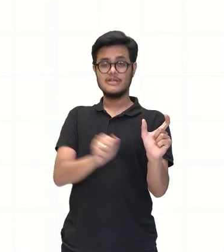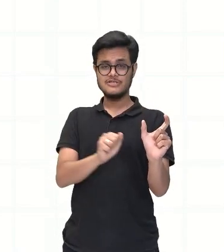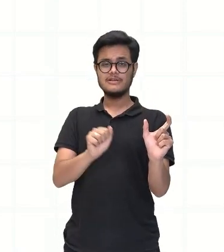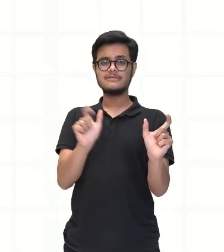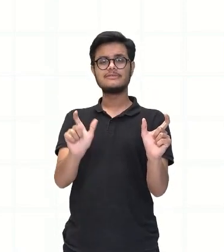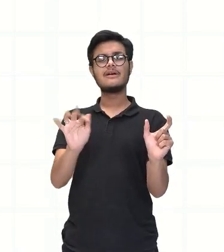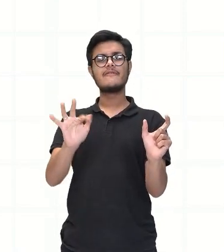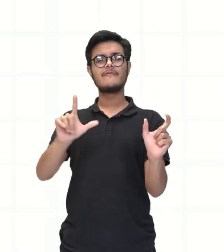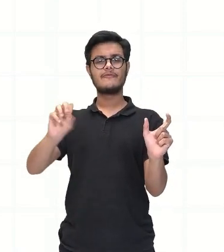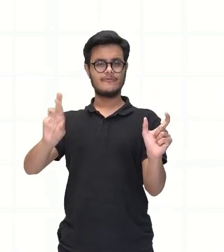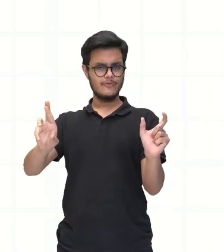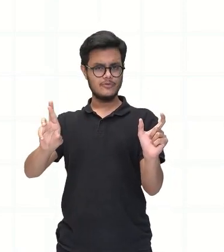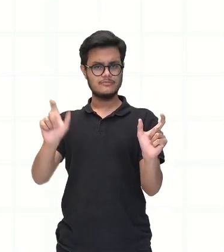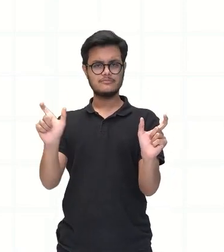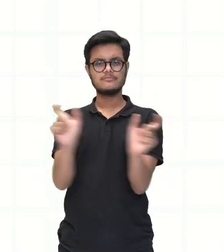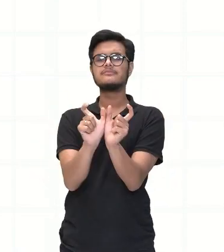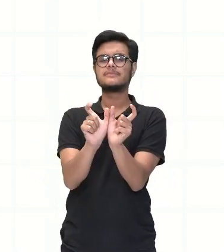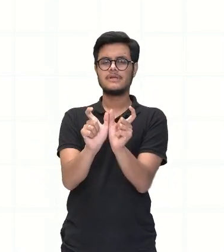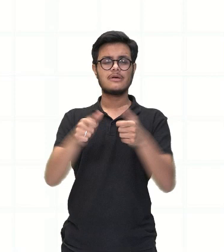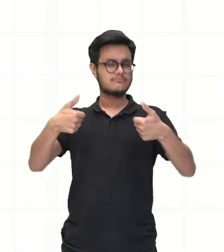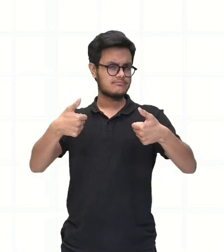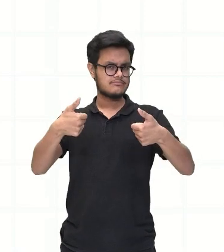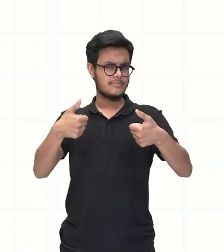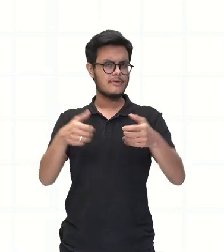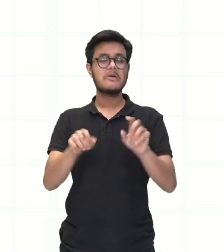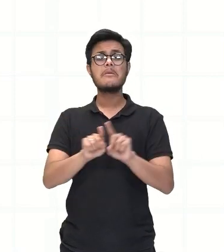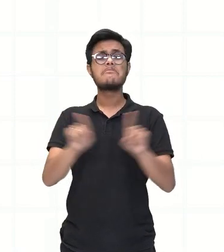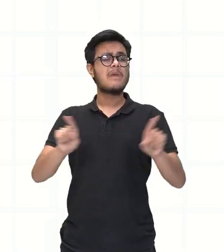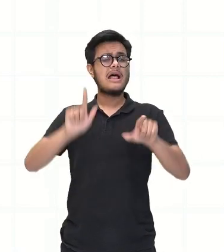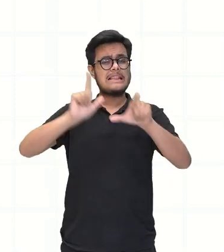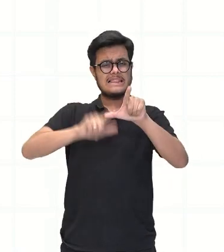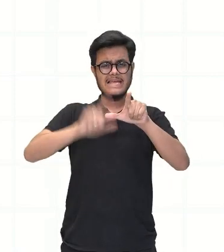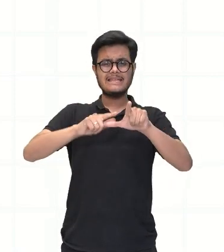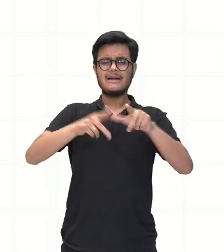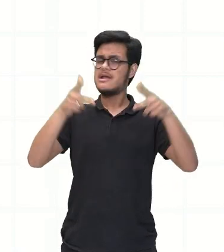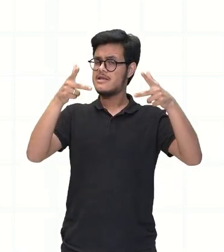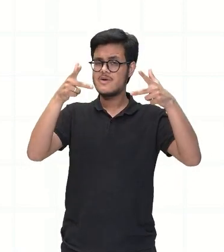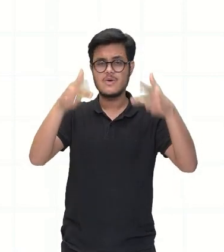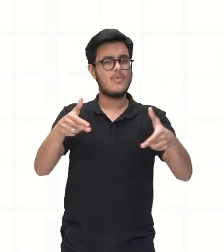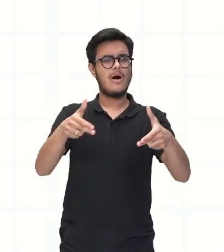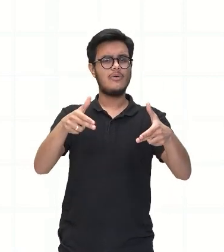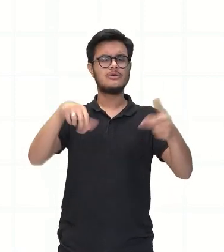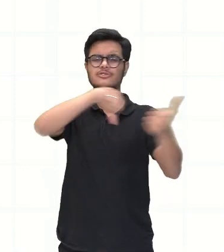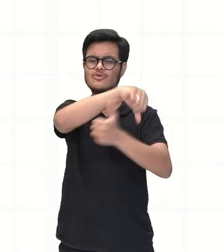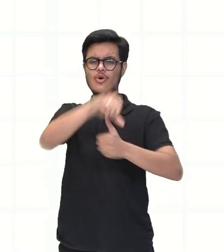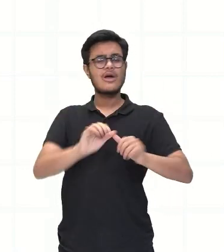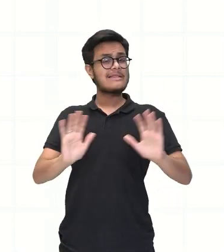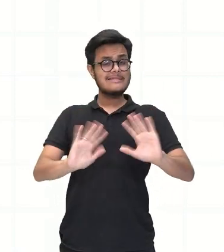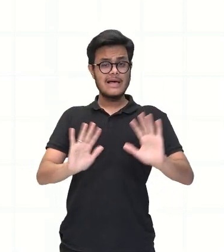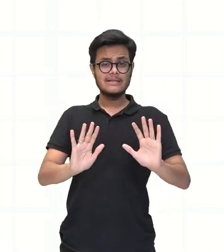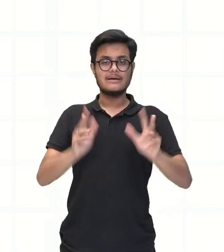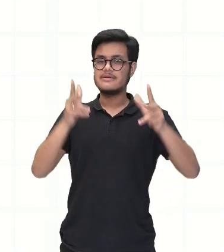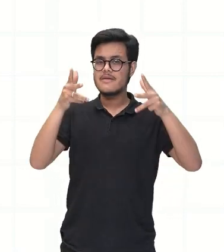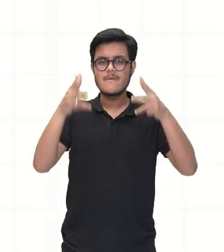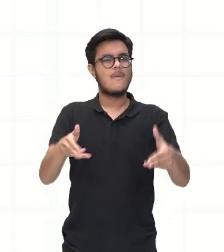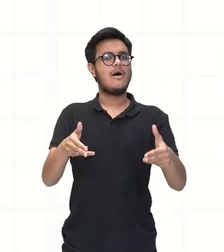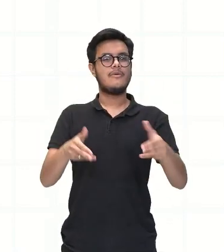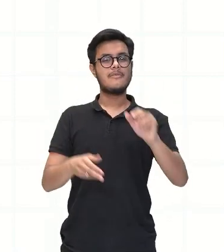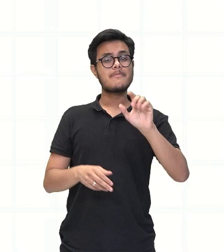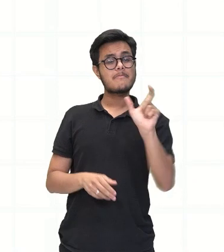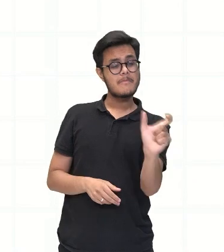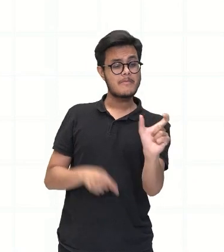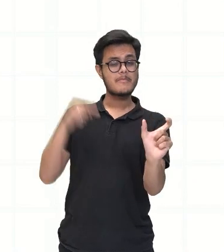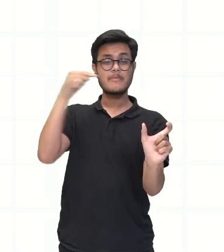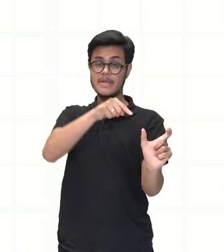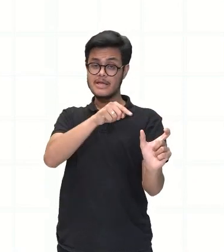palavras. Então é a união dessas duas palavras sem que ocorra a alteração da estrutura da palavra, das palavras